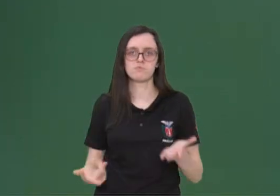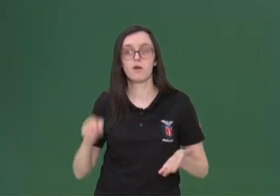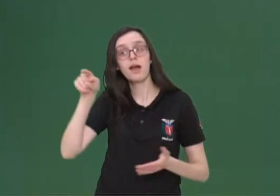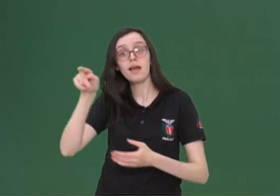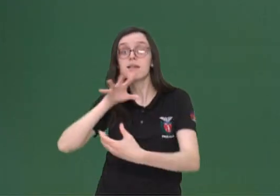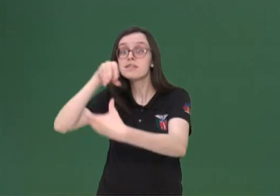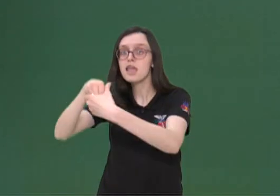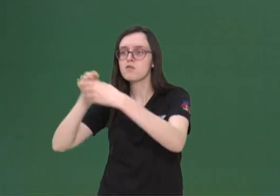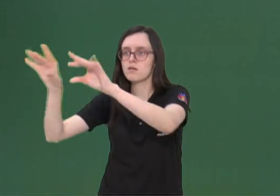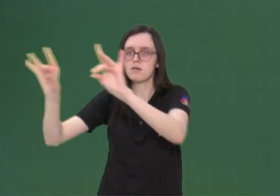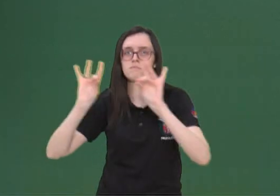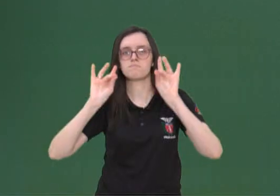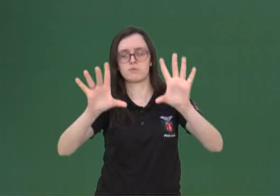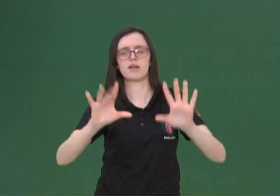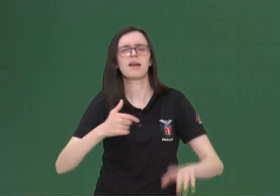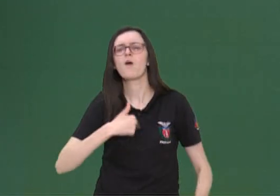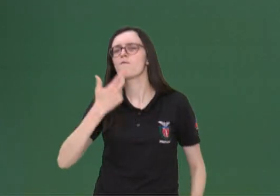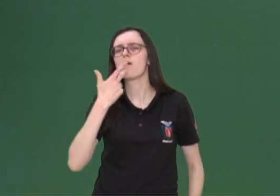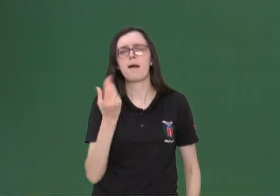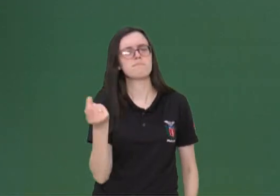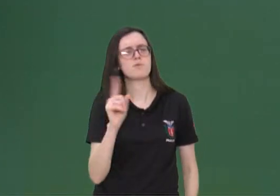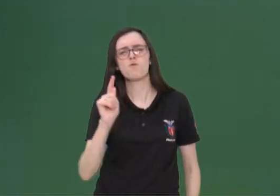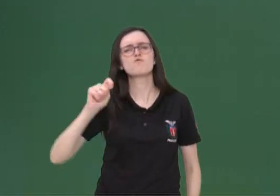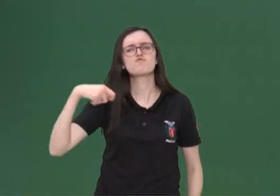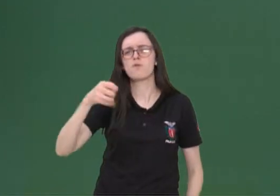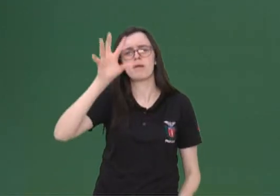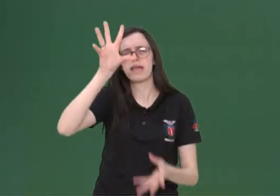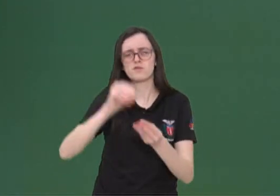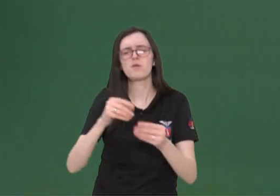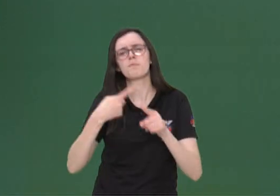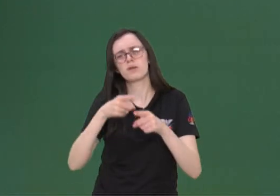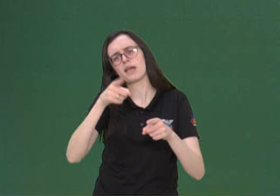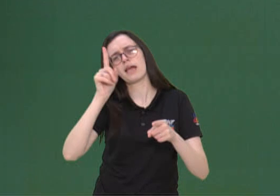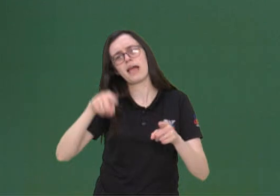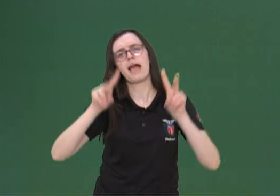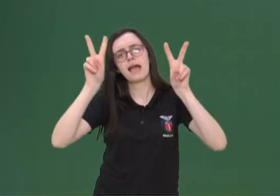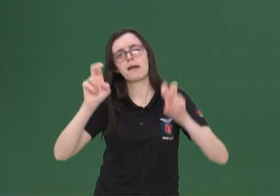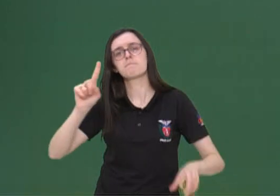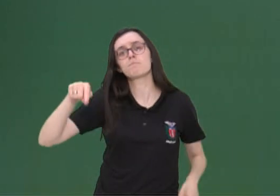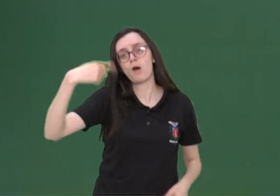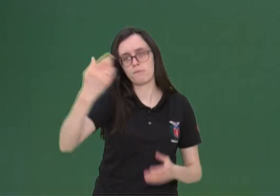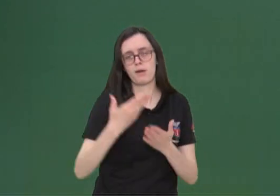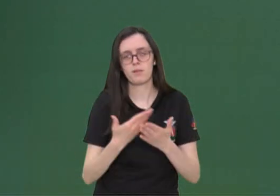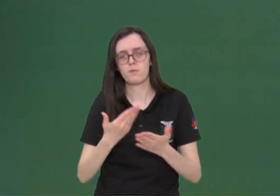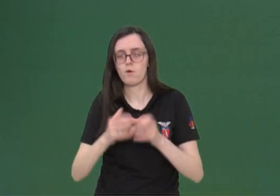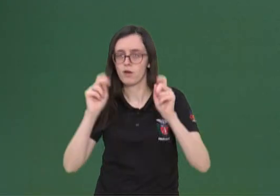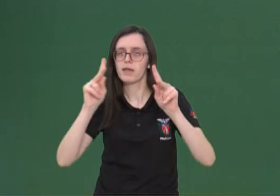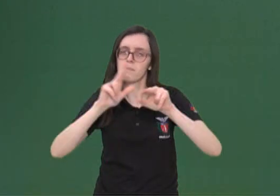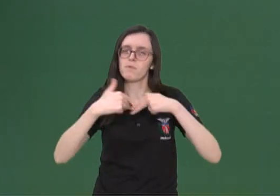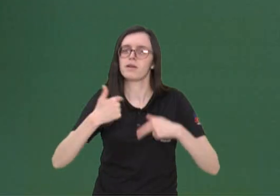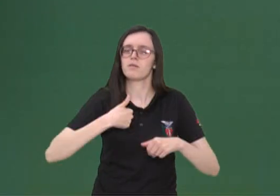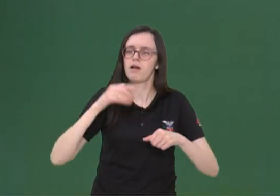ok? Eu não vou falar muito aqui, gente, sobre o resumo, porque isso aqui é assunto da nossa próxima aula, por isso que eu vou passar assim mais